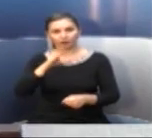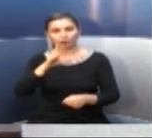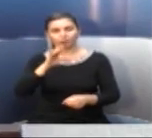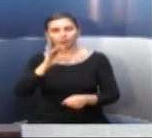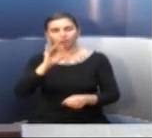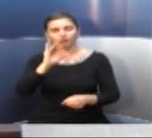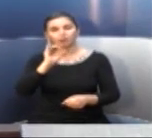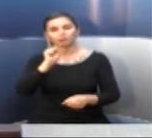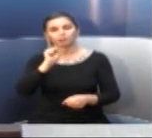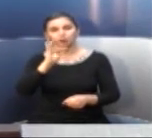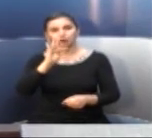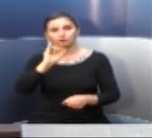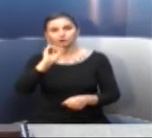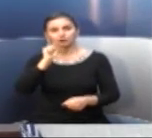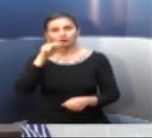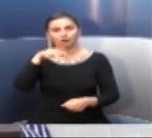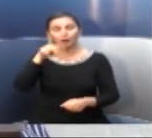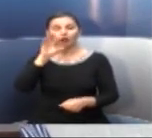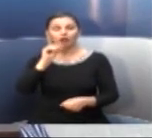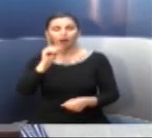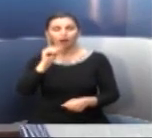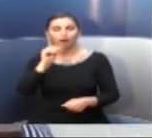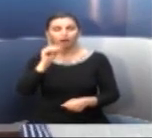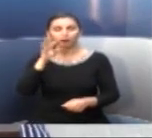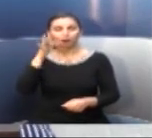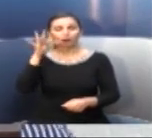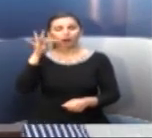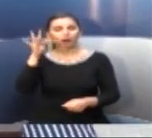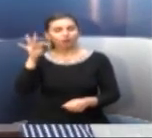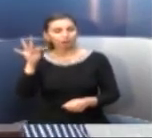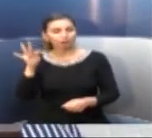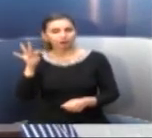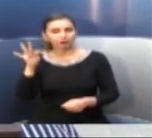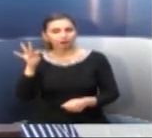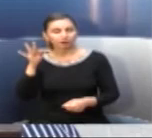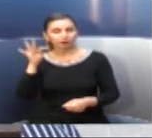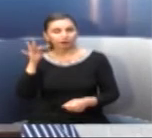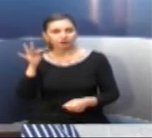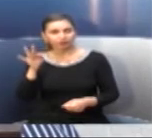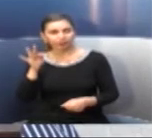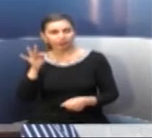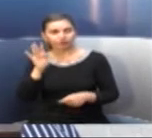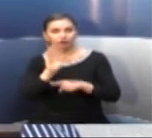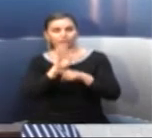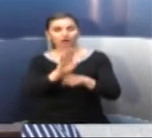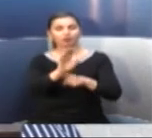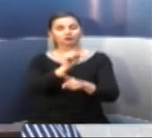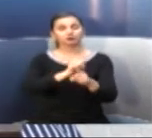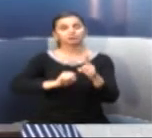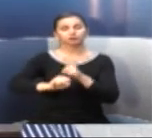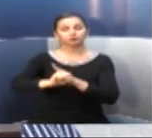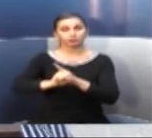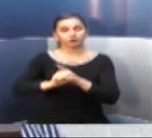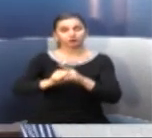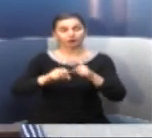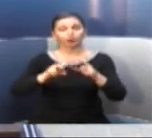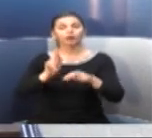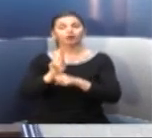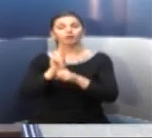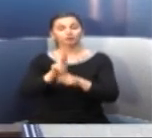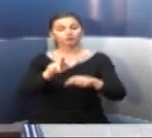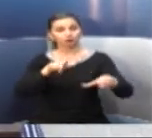é o técnico, assistente social, responsável pelos trabalhos desenvolvidos na